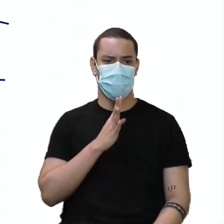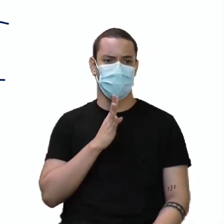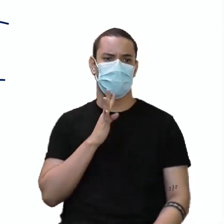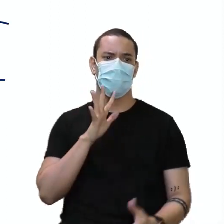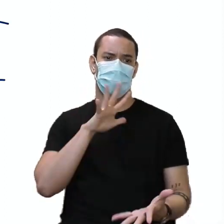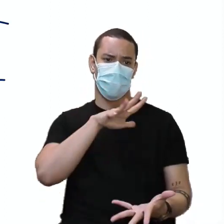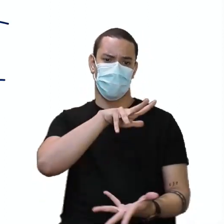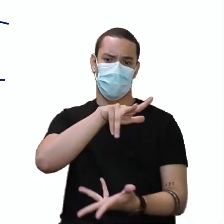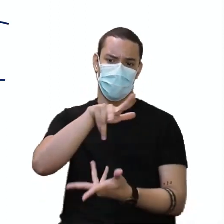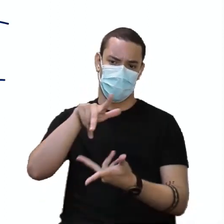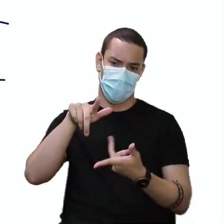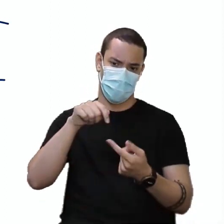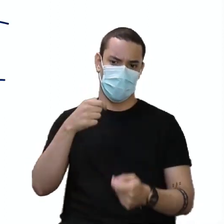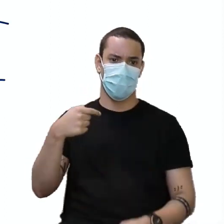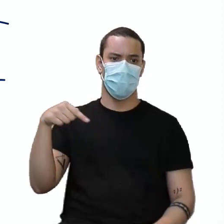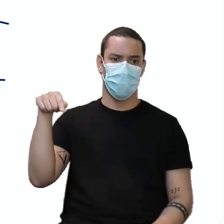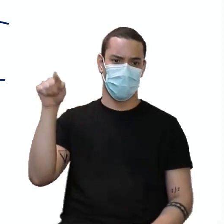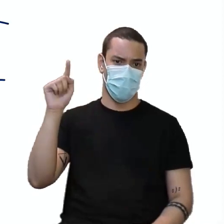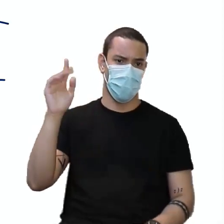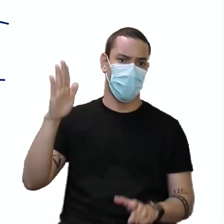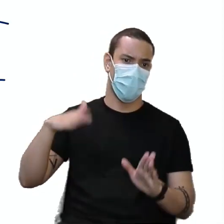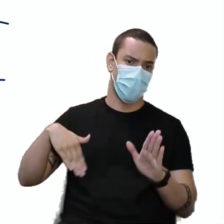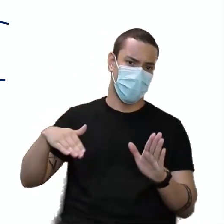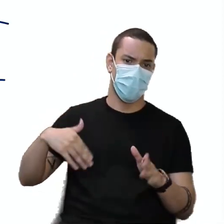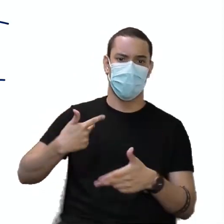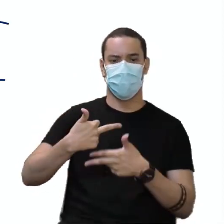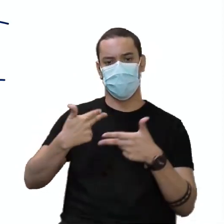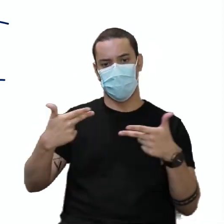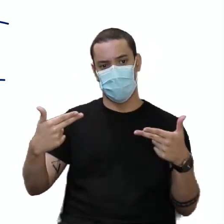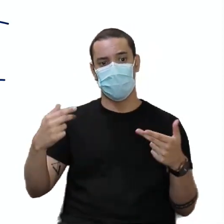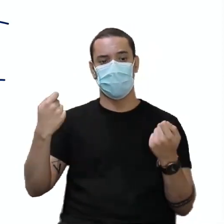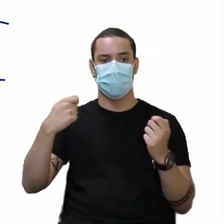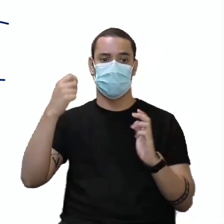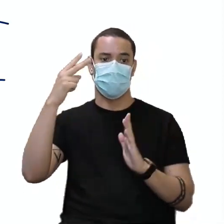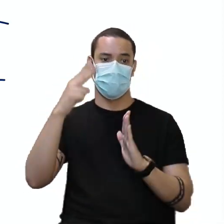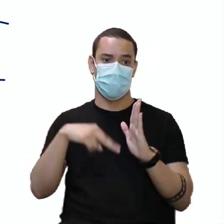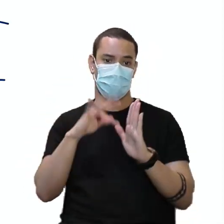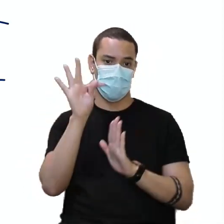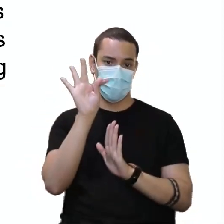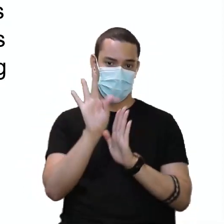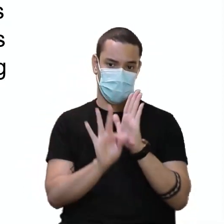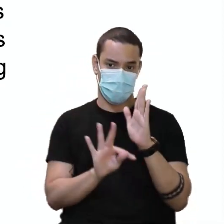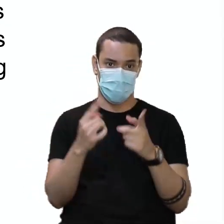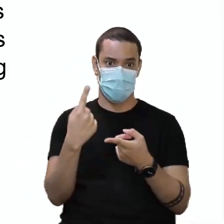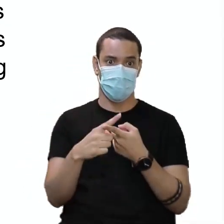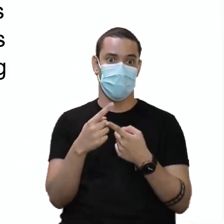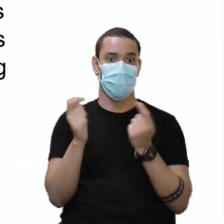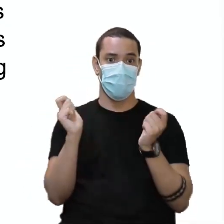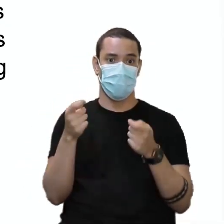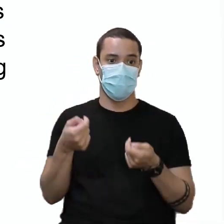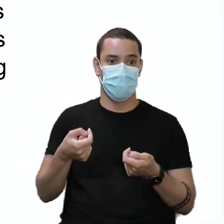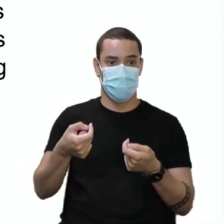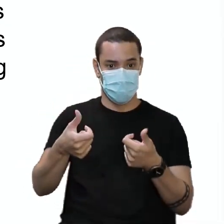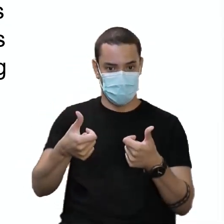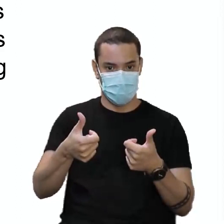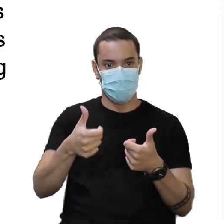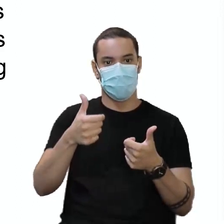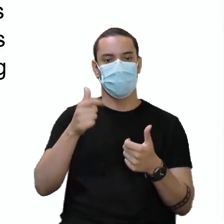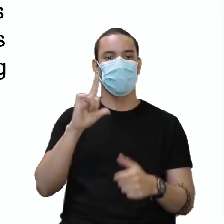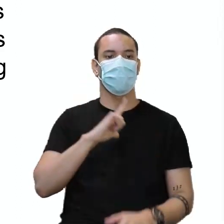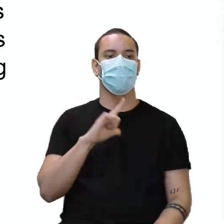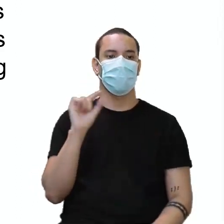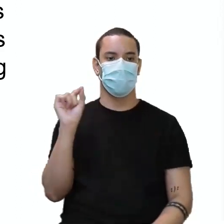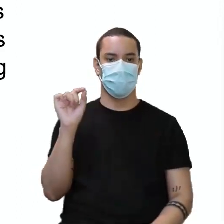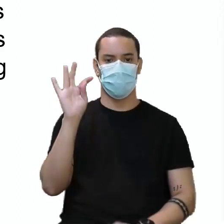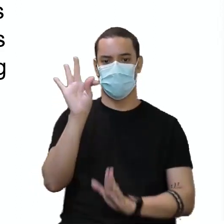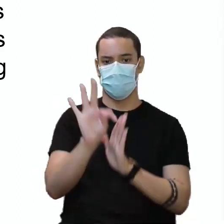de as pessoas só vão para o parque num dia que está ensolarado, você tem que ler o texto, porque isso pode ser uma pegadinha. E aí você tem o